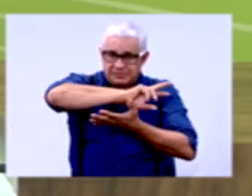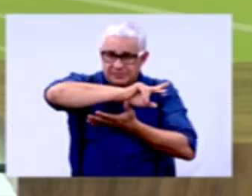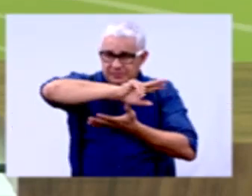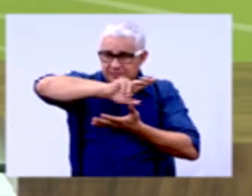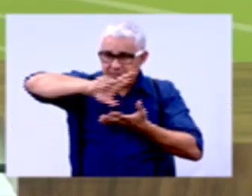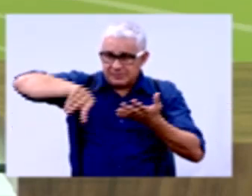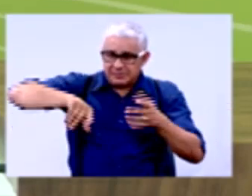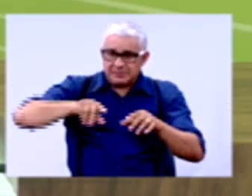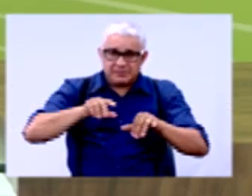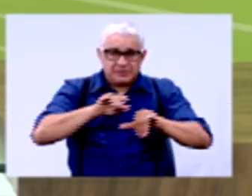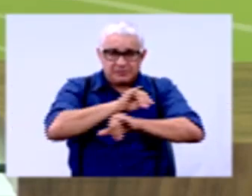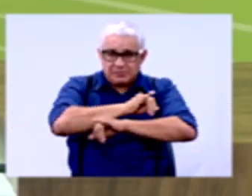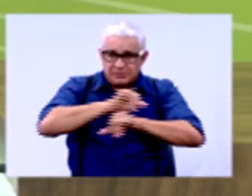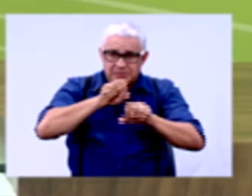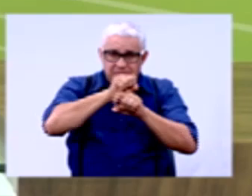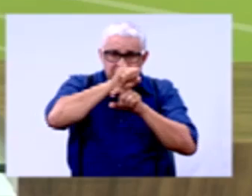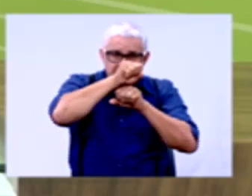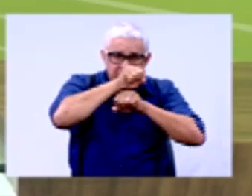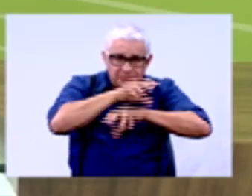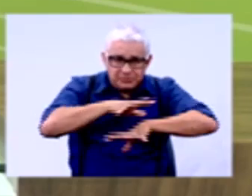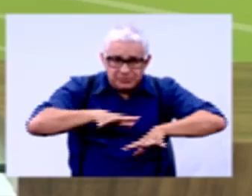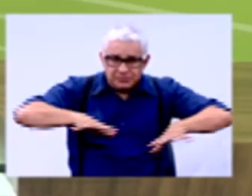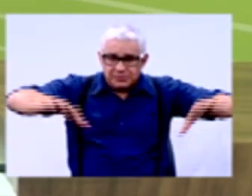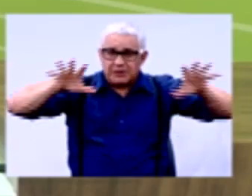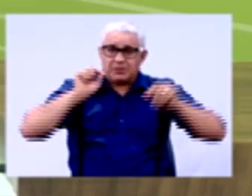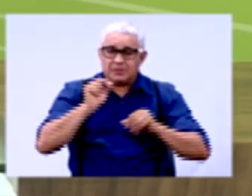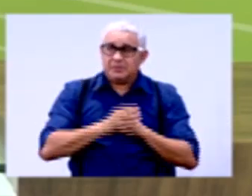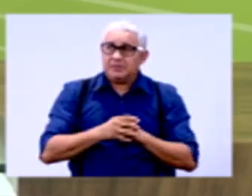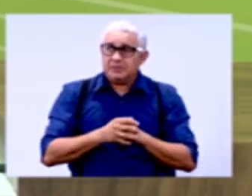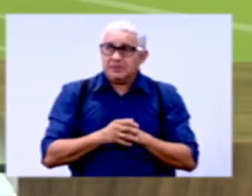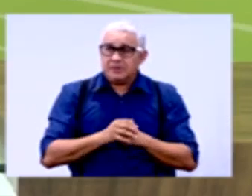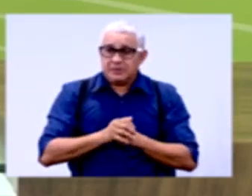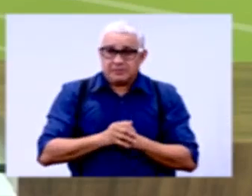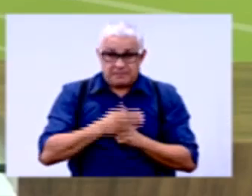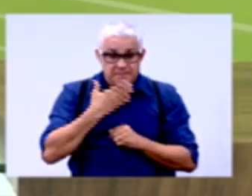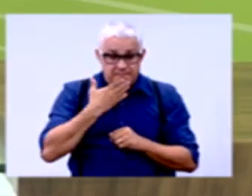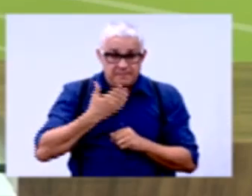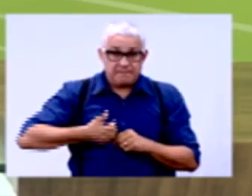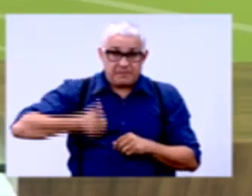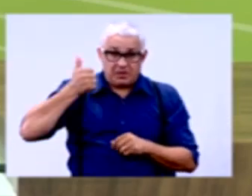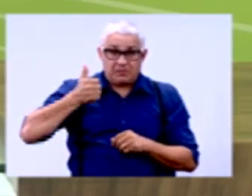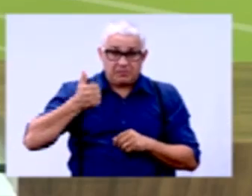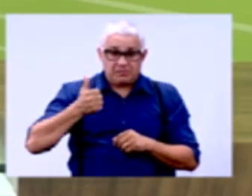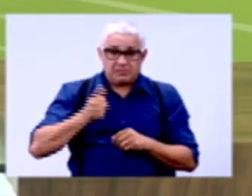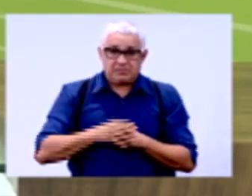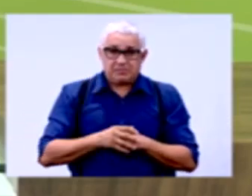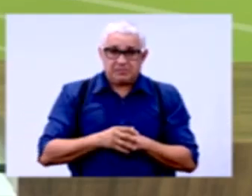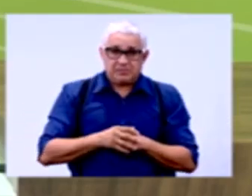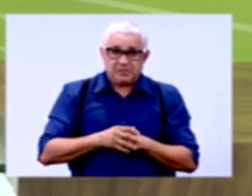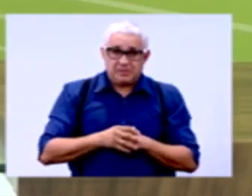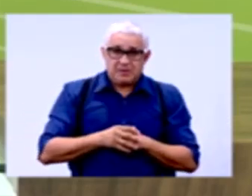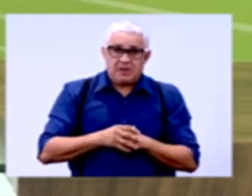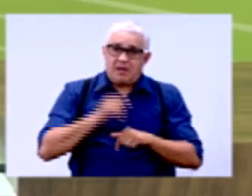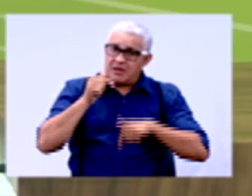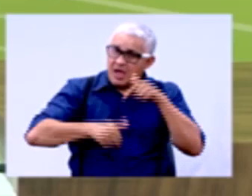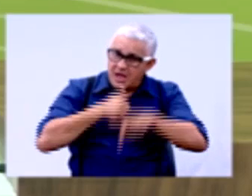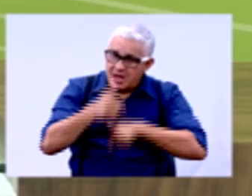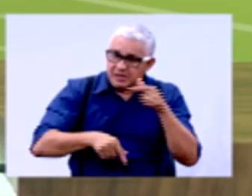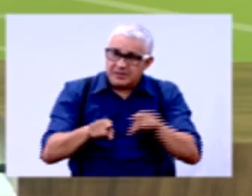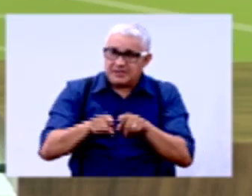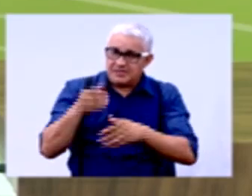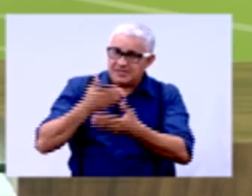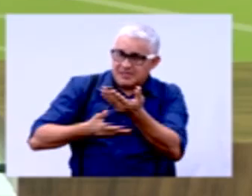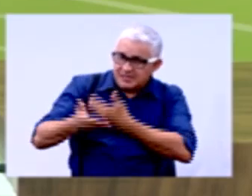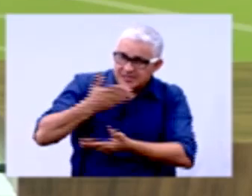essa difusão aí, vamos dizer assim, ela vem para melhorar a performance, para melhorar a integração